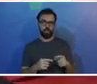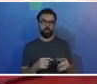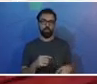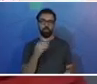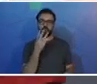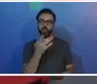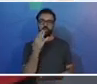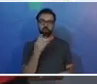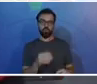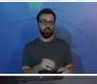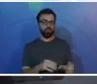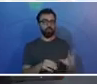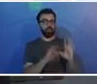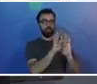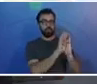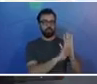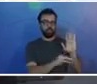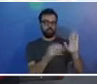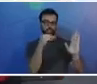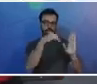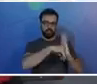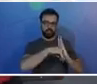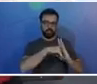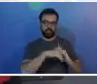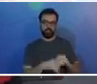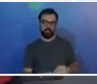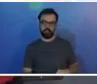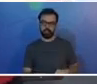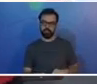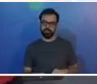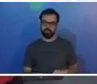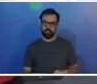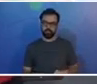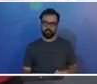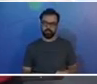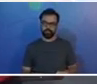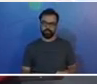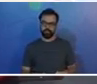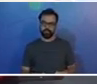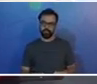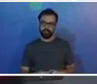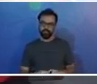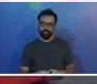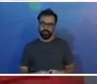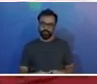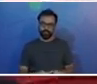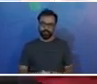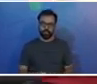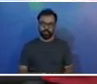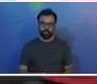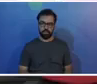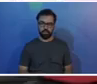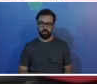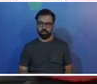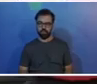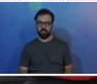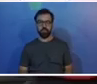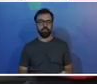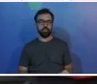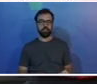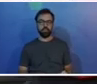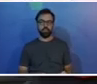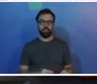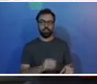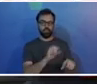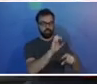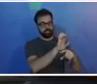no texto que nós lemos, muitos já perceberam, que estão grifados. Cada grupo de estados já